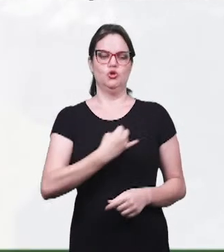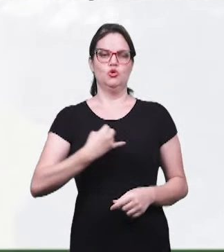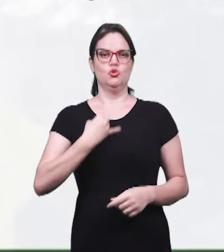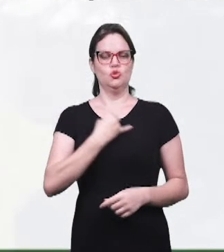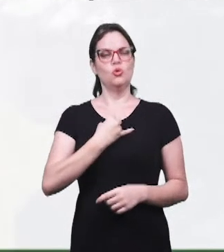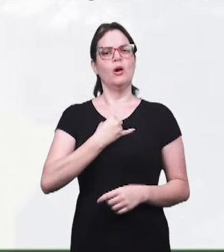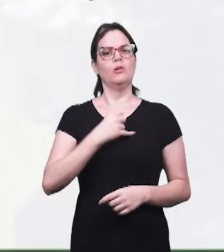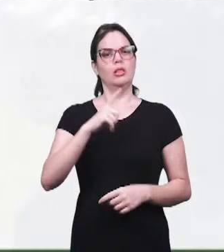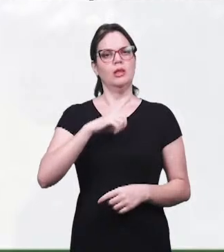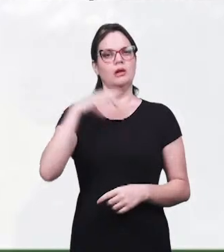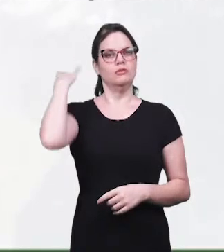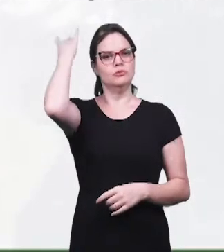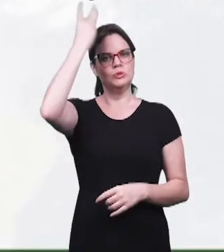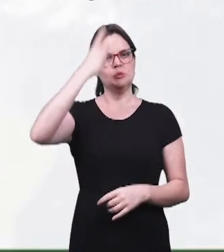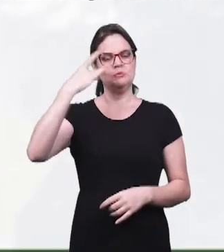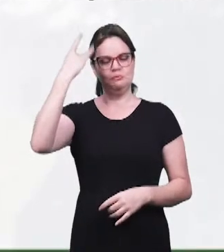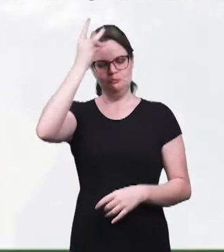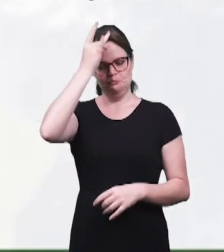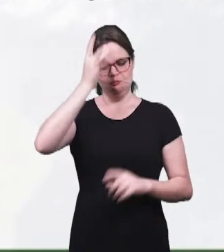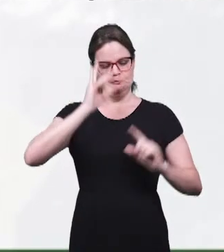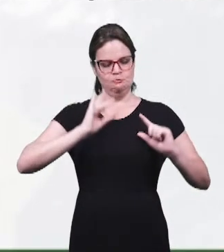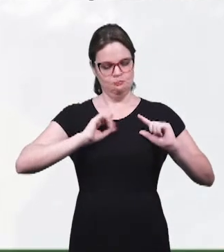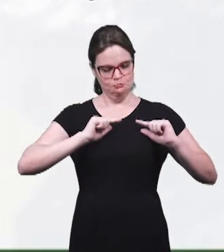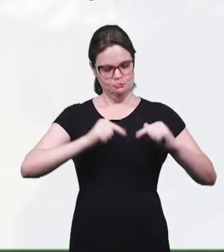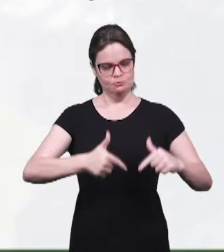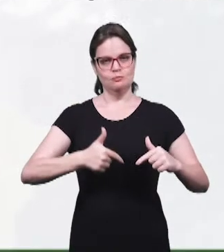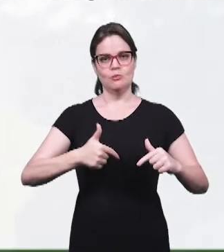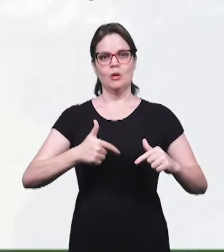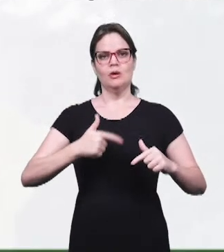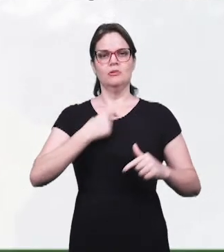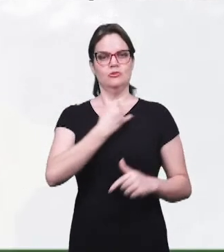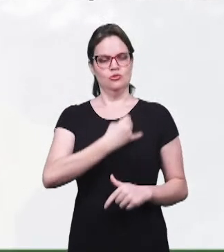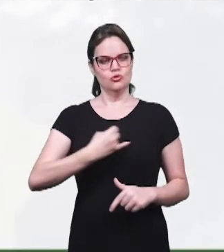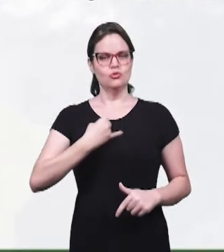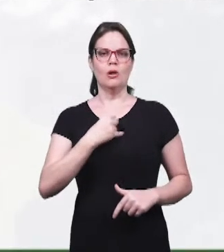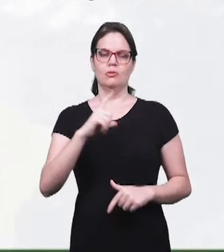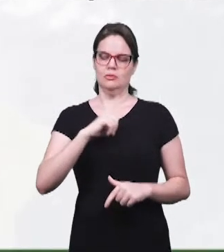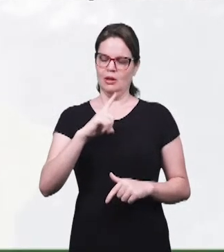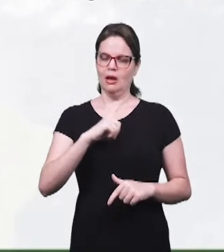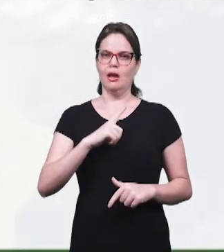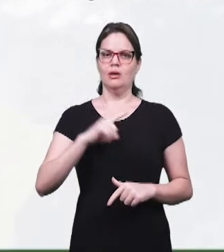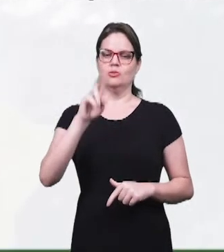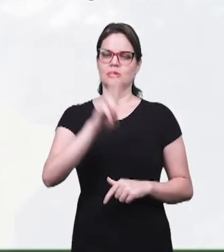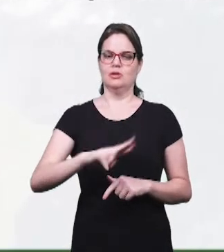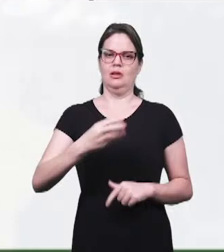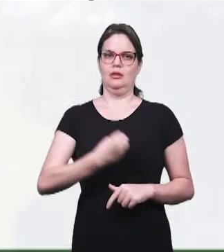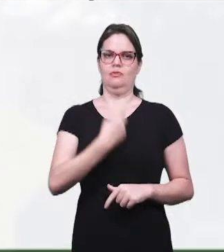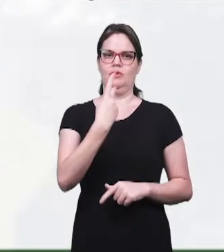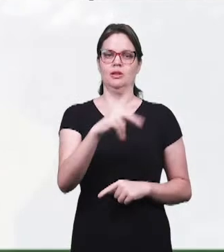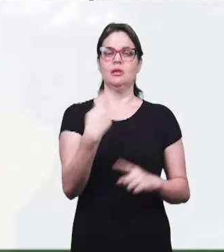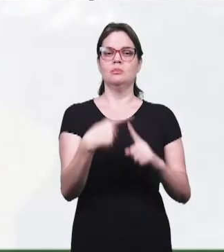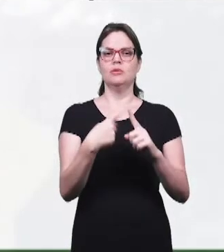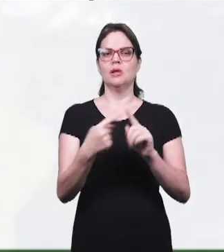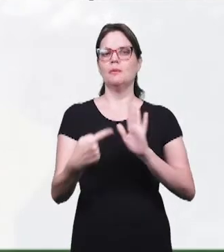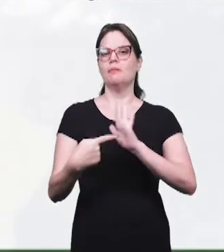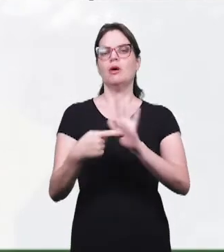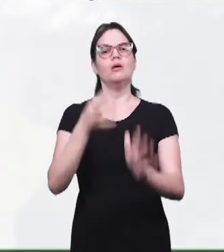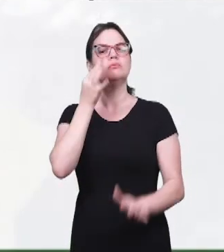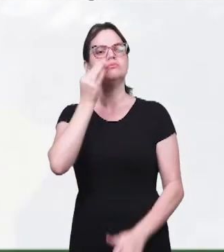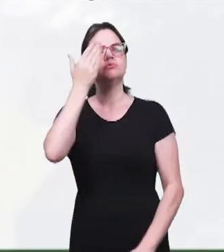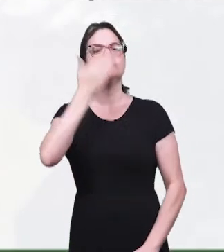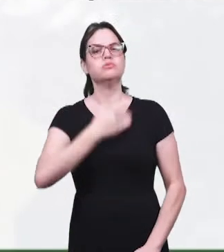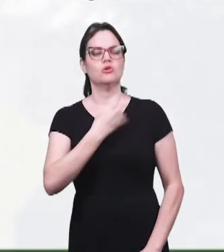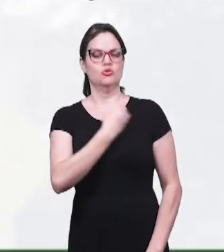Apocalipse. Isso mostra o compromisso do escritor com a verdade absoluta e o